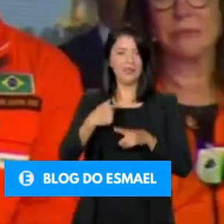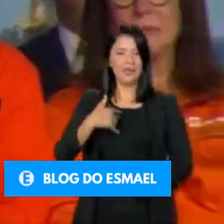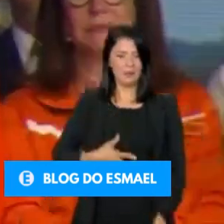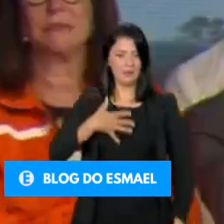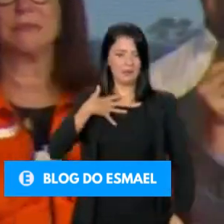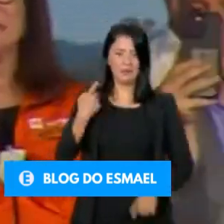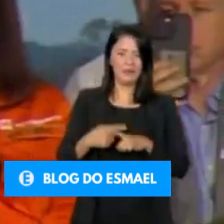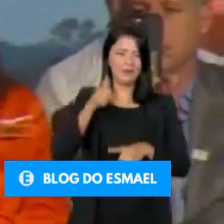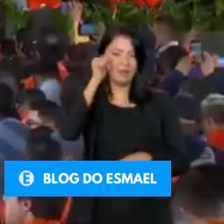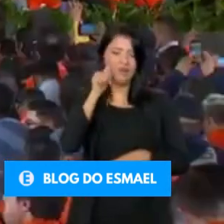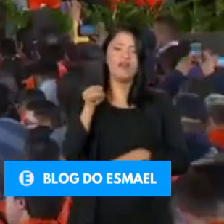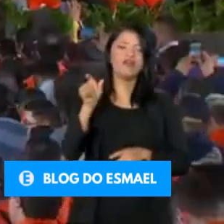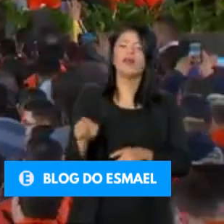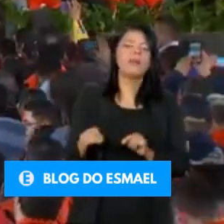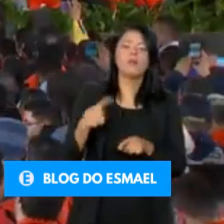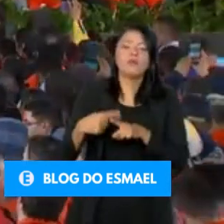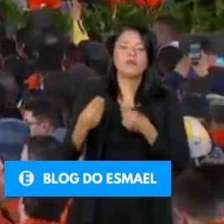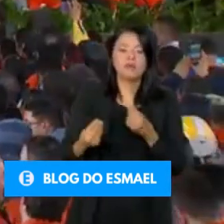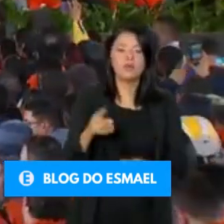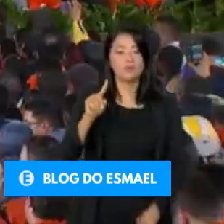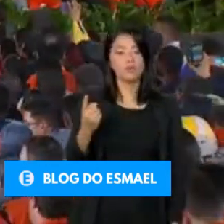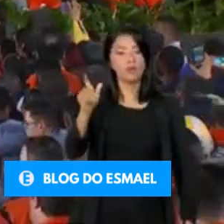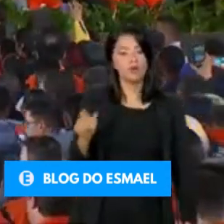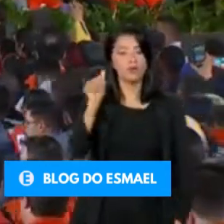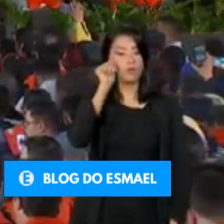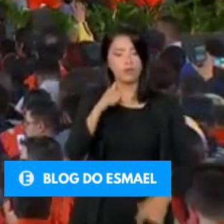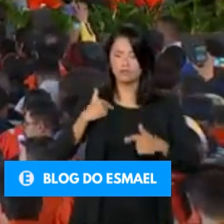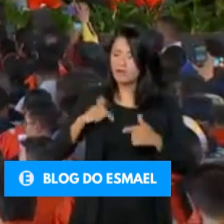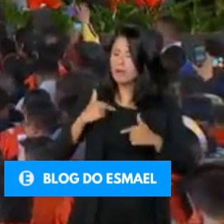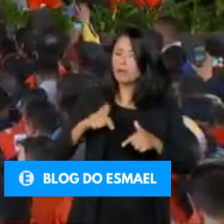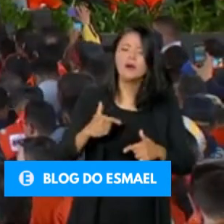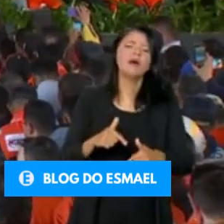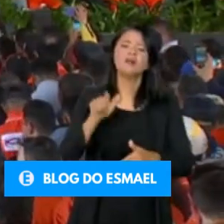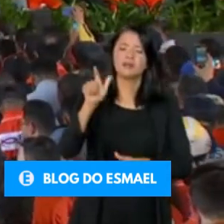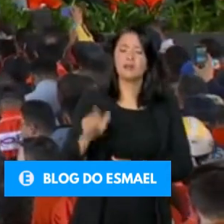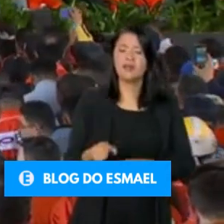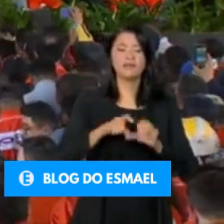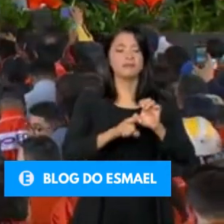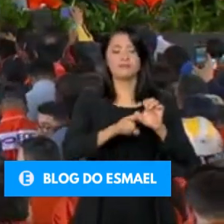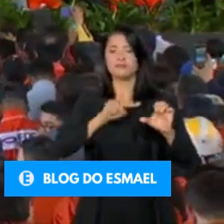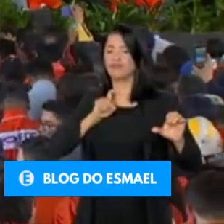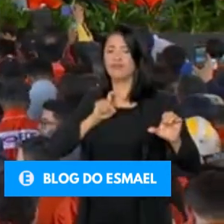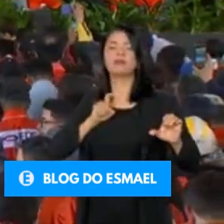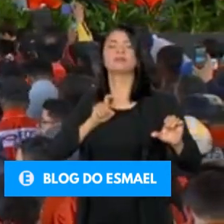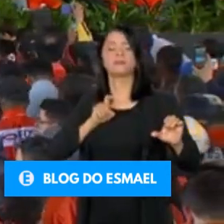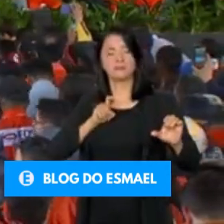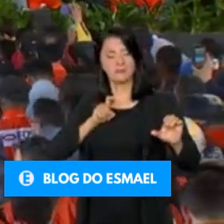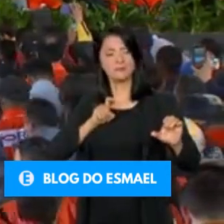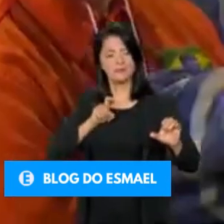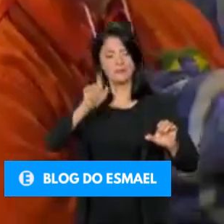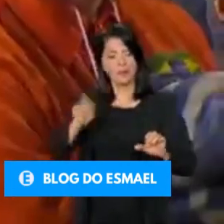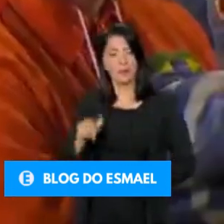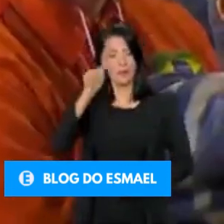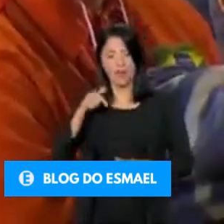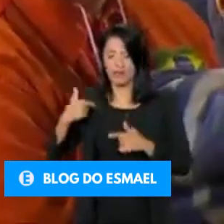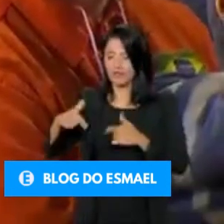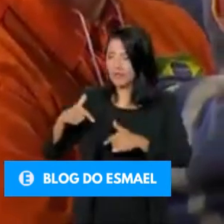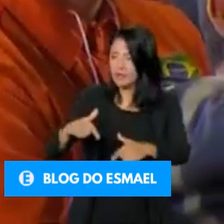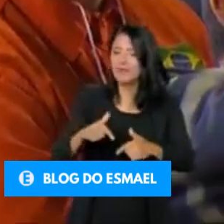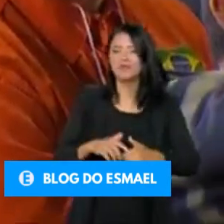das mulheres. Porque uma mulher que trabalha, ela é independente. Uma mulher que